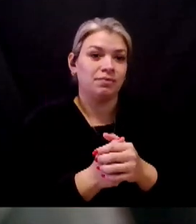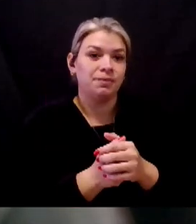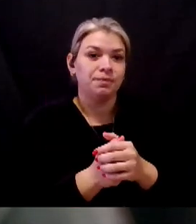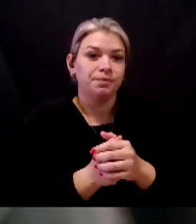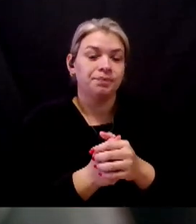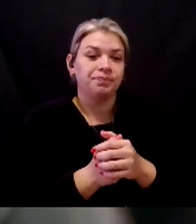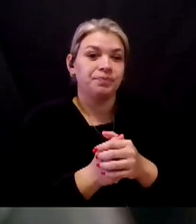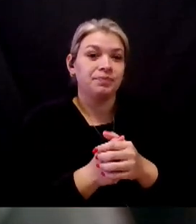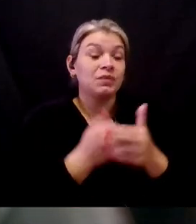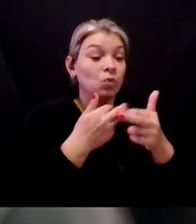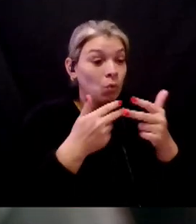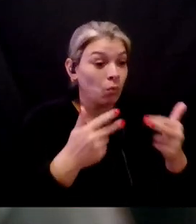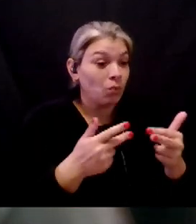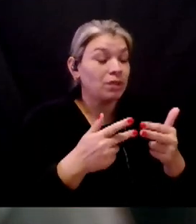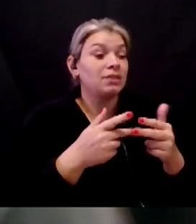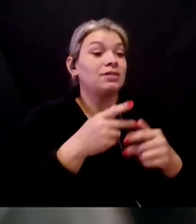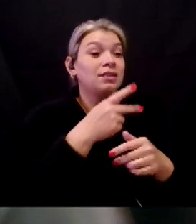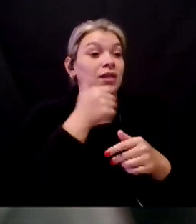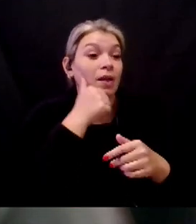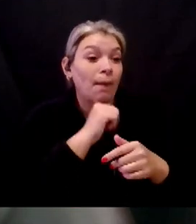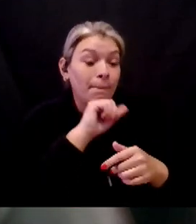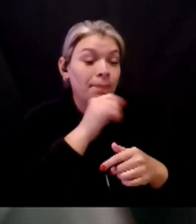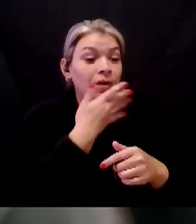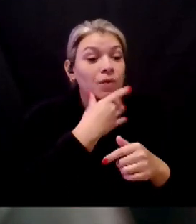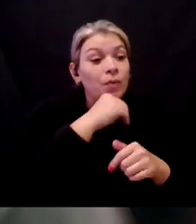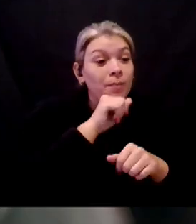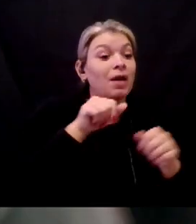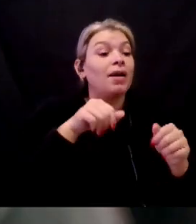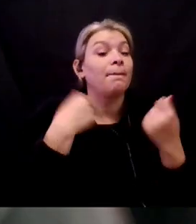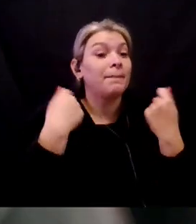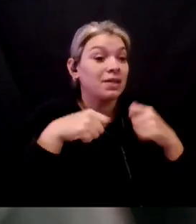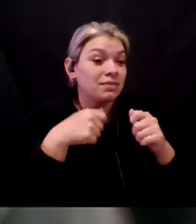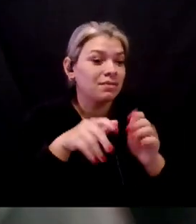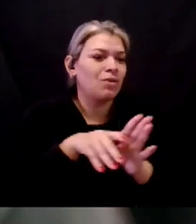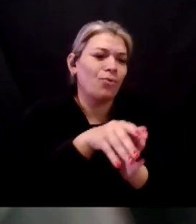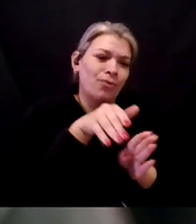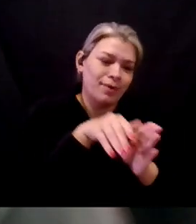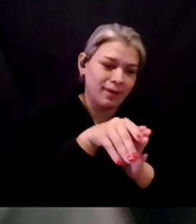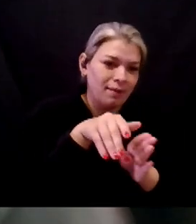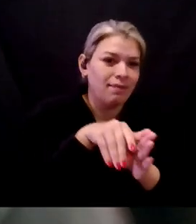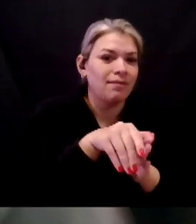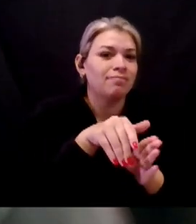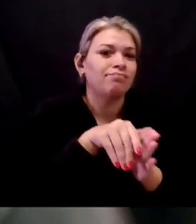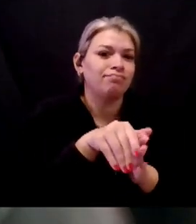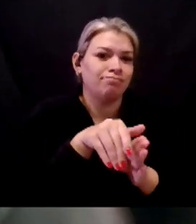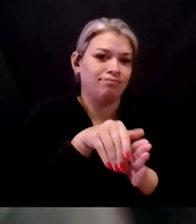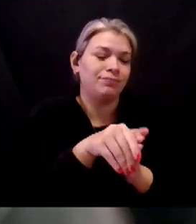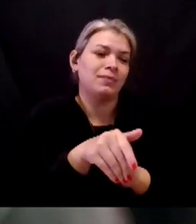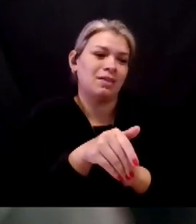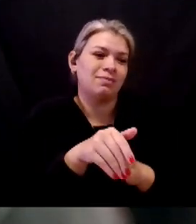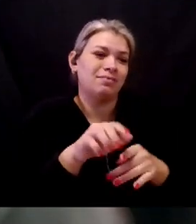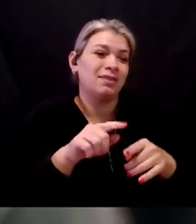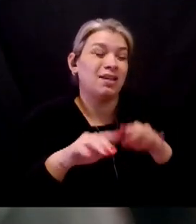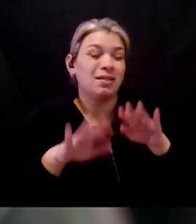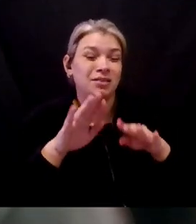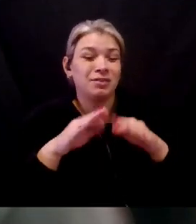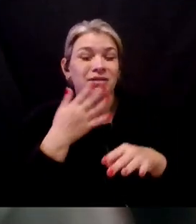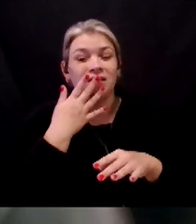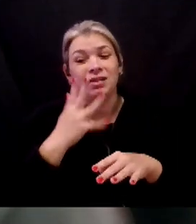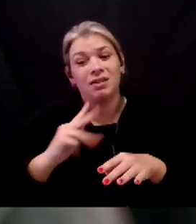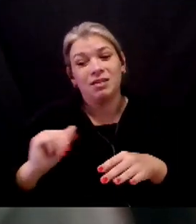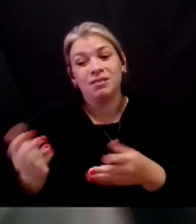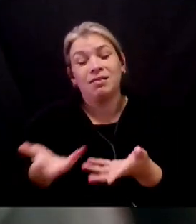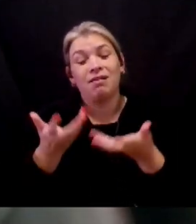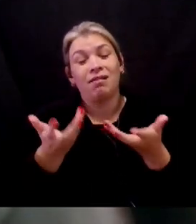pais precisam orientar, e às vezes as mães oferecem, né, porque a criança quer ser inclusa, as amiguinhas têm, e aí acaba que